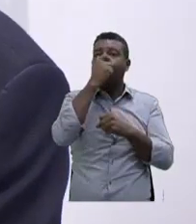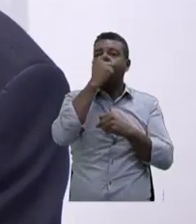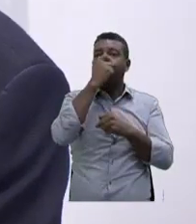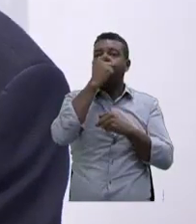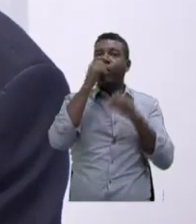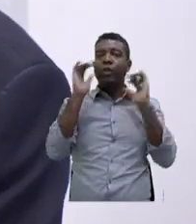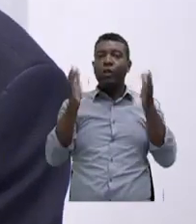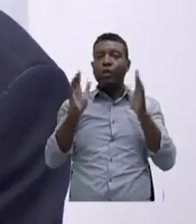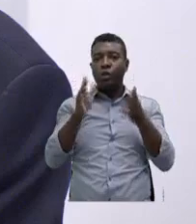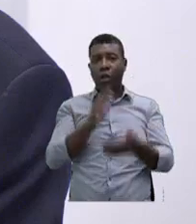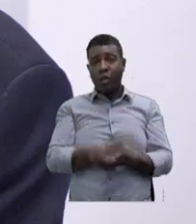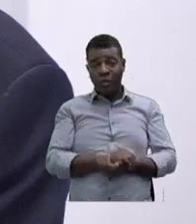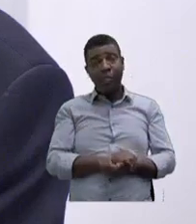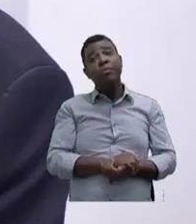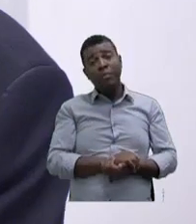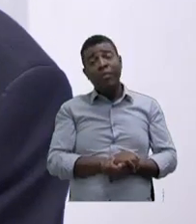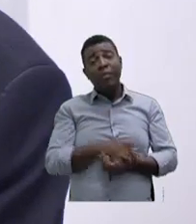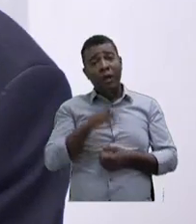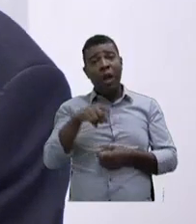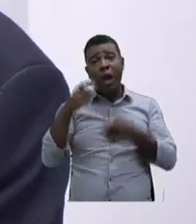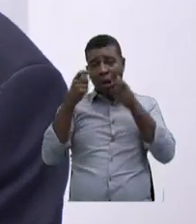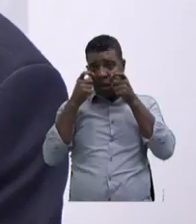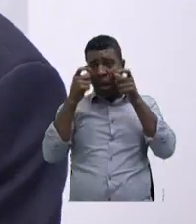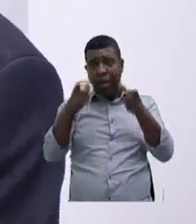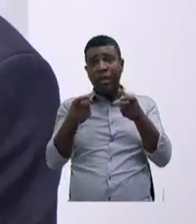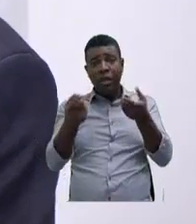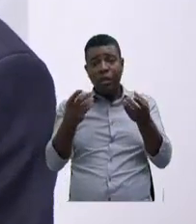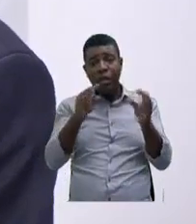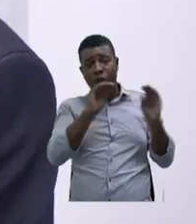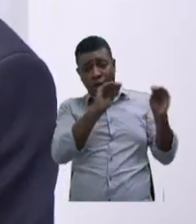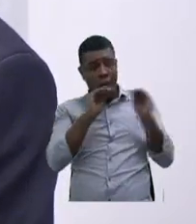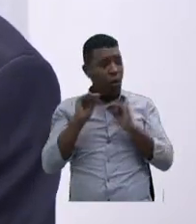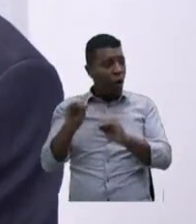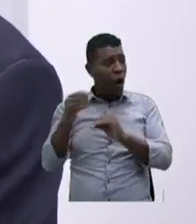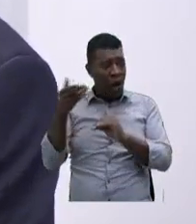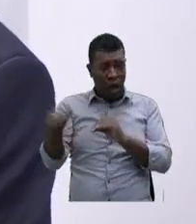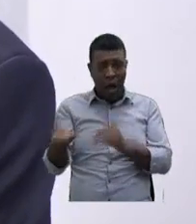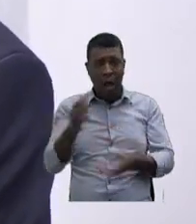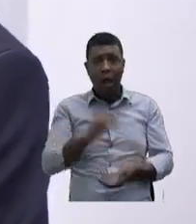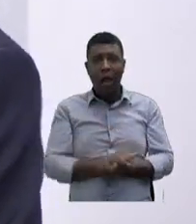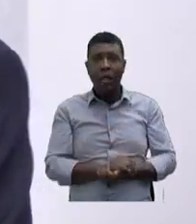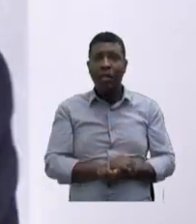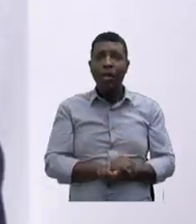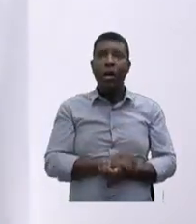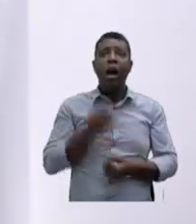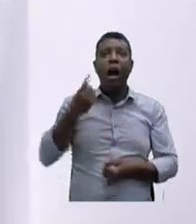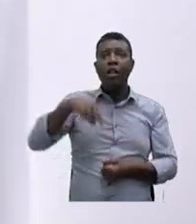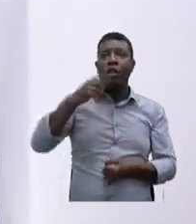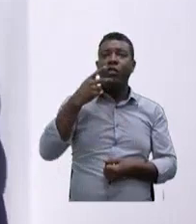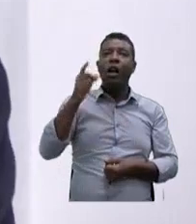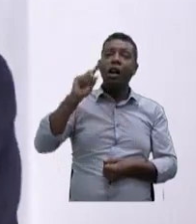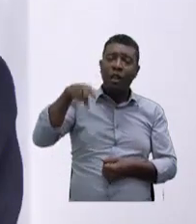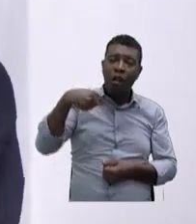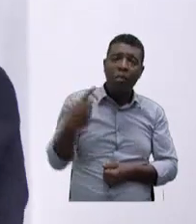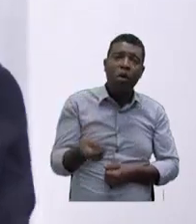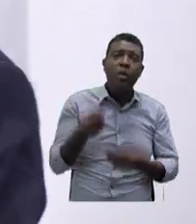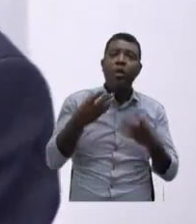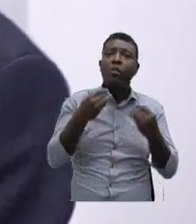Acho muito interessante também, foi colocado aqui, a gente acaba falando depois e muitas coisas que a gente teria até